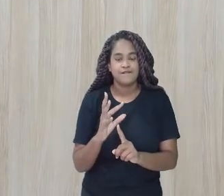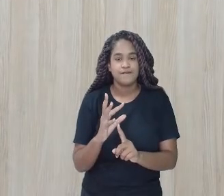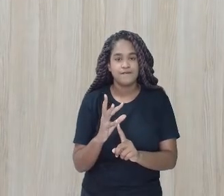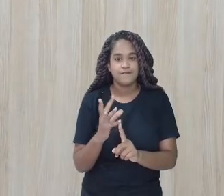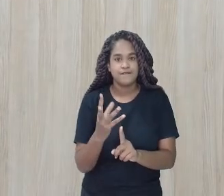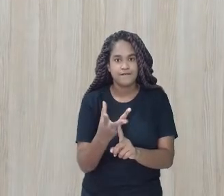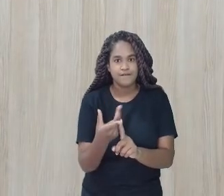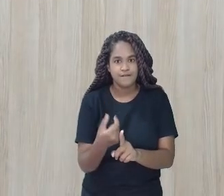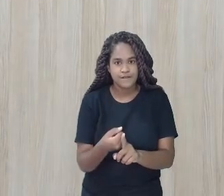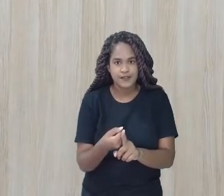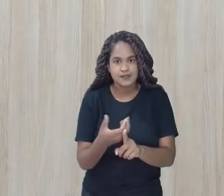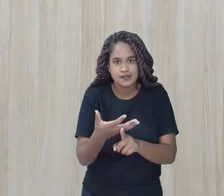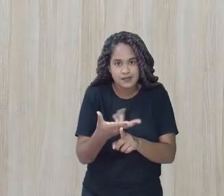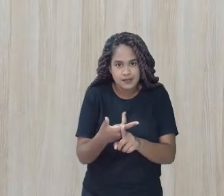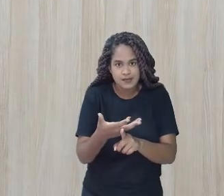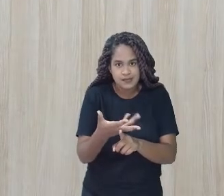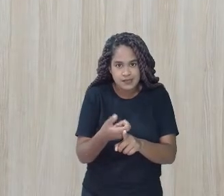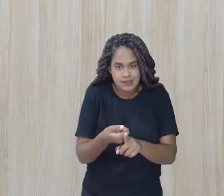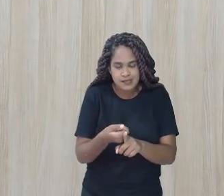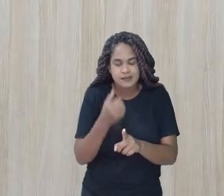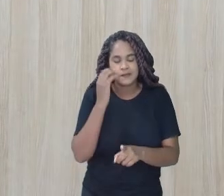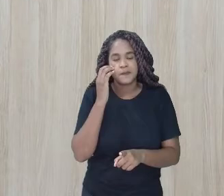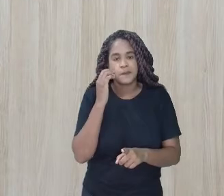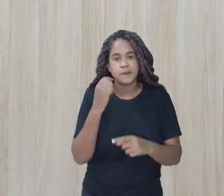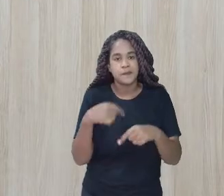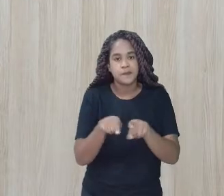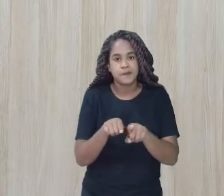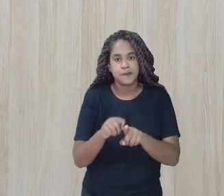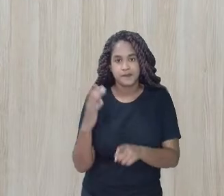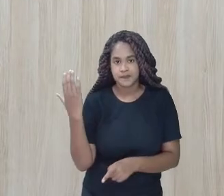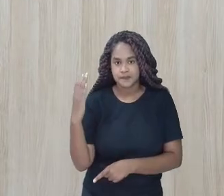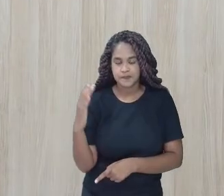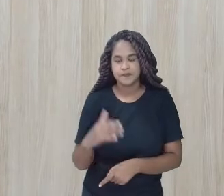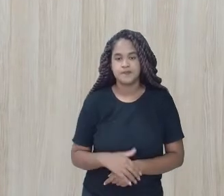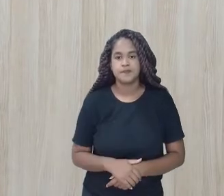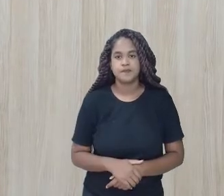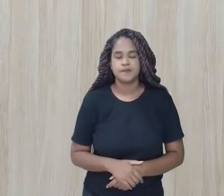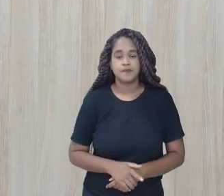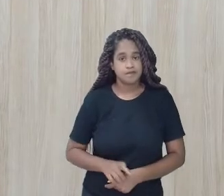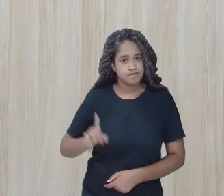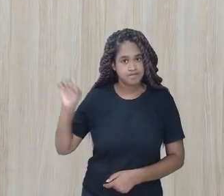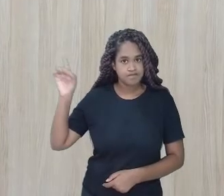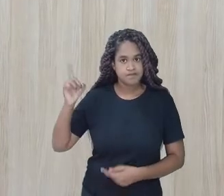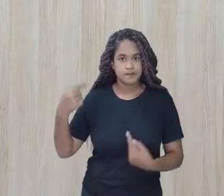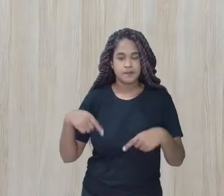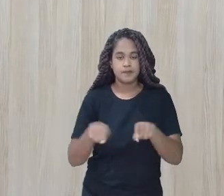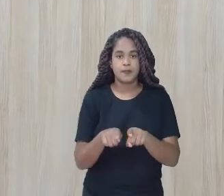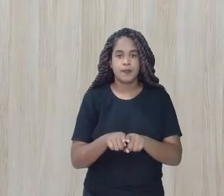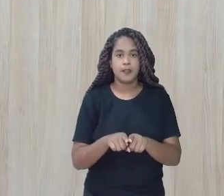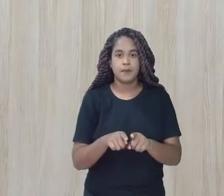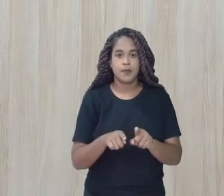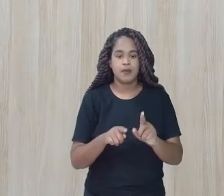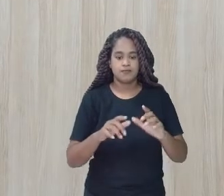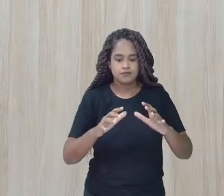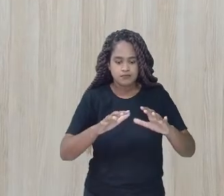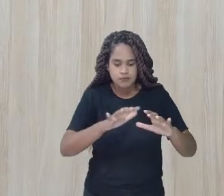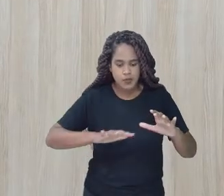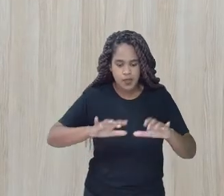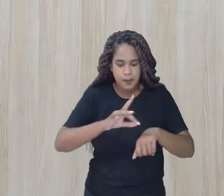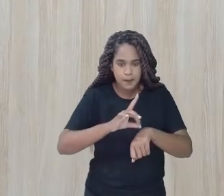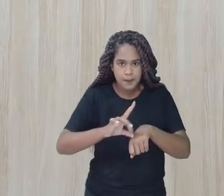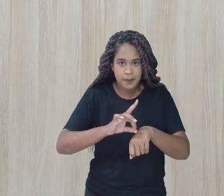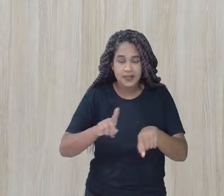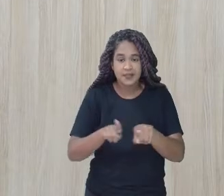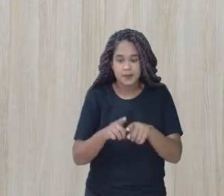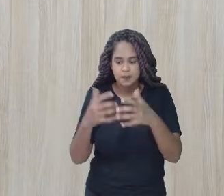personagem viaja no tempo, como é que ela consegue. E o buraco de minhoca, assim como o buraco negro, assim como a máquina do tempo, que a gente vai ver